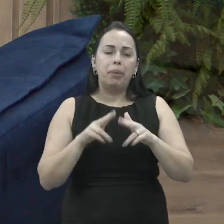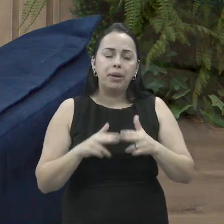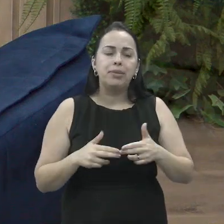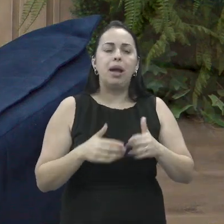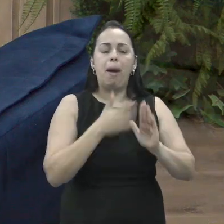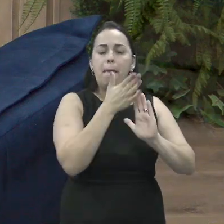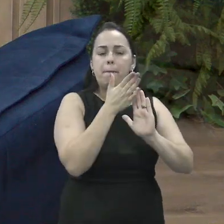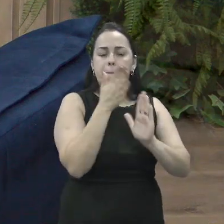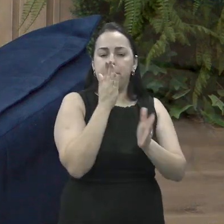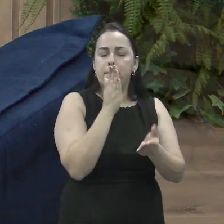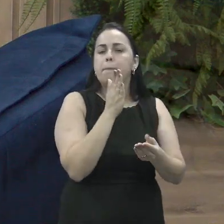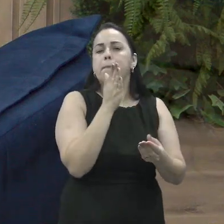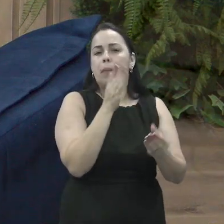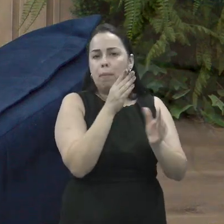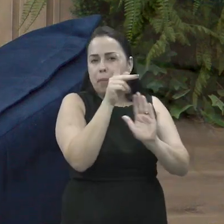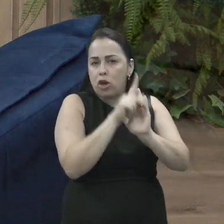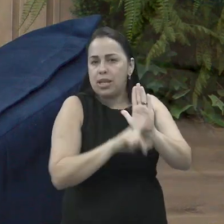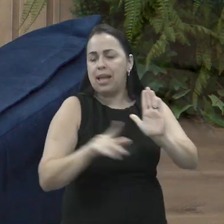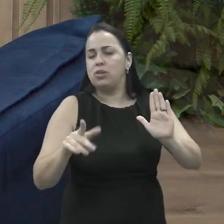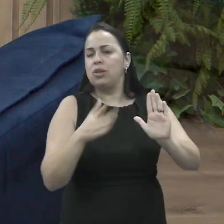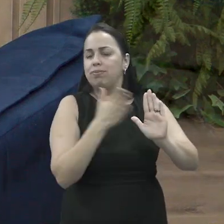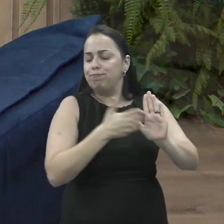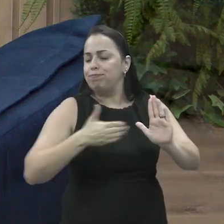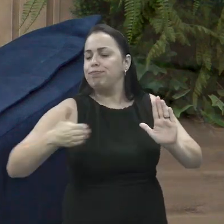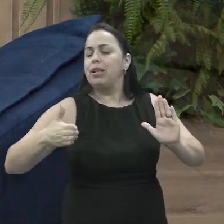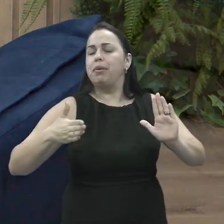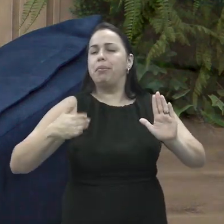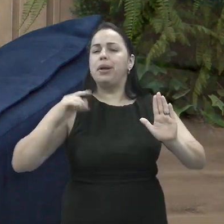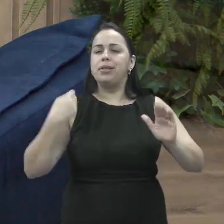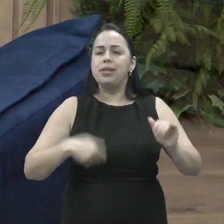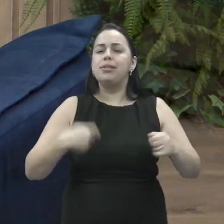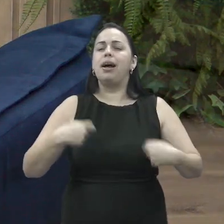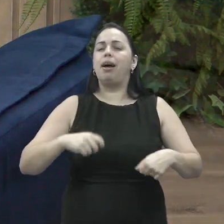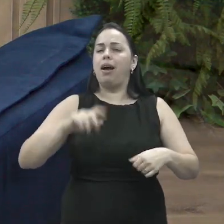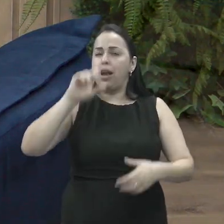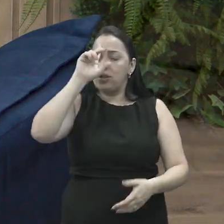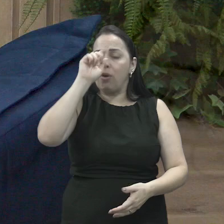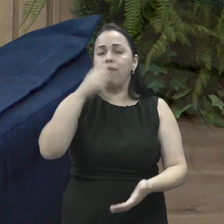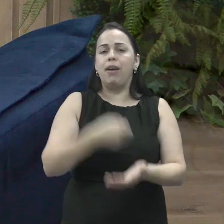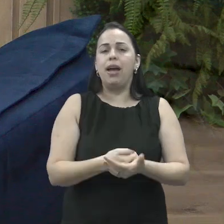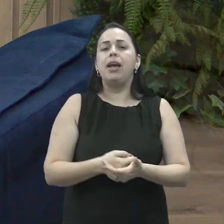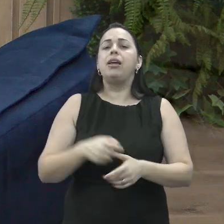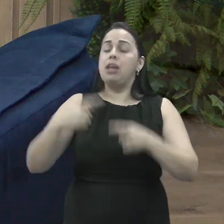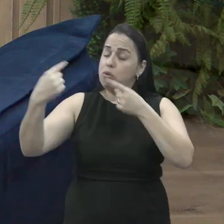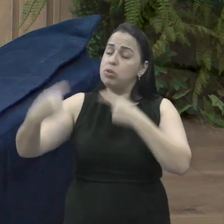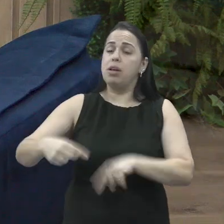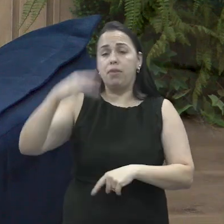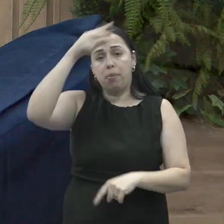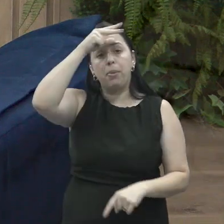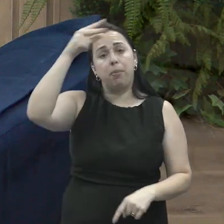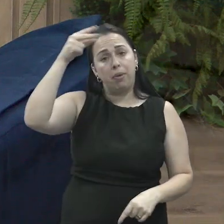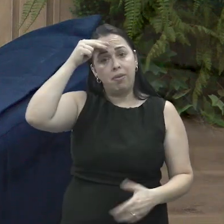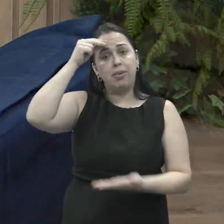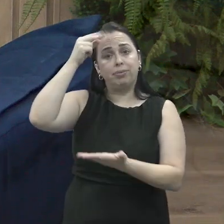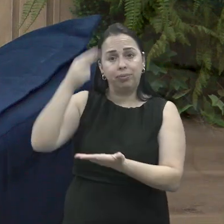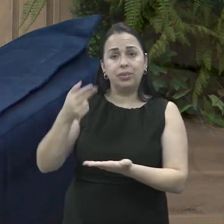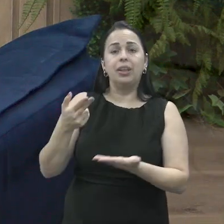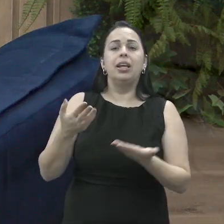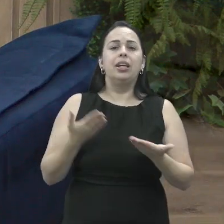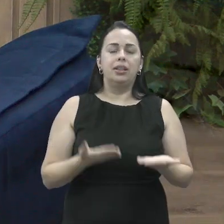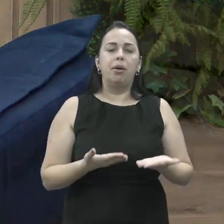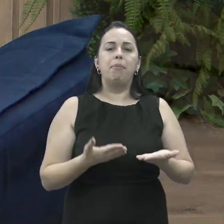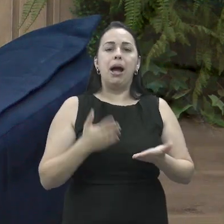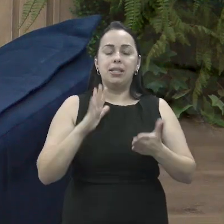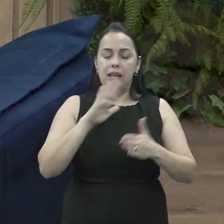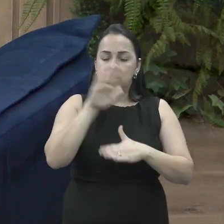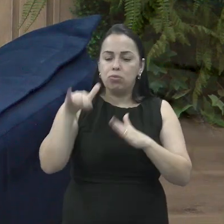processos que você tem que se desenvolver, achar soluções, e são desafios ao prefeito e para nós aqui na cidade, né? E